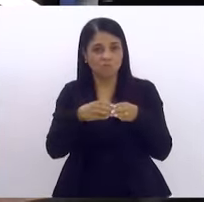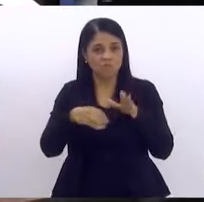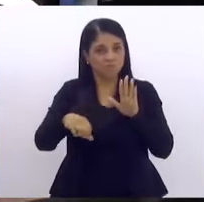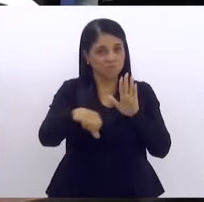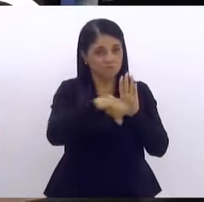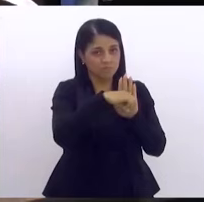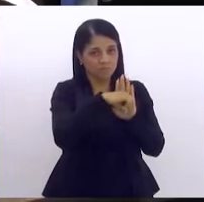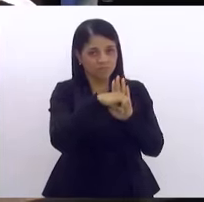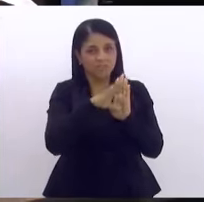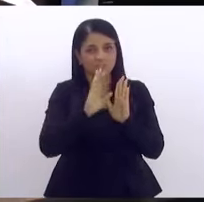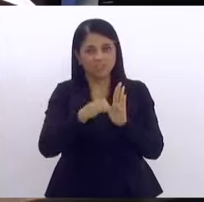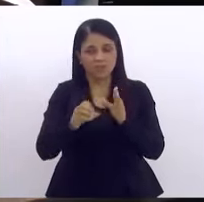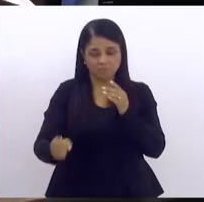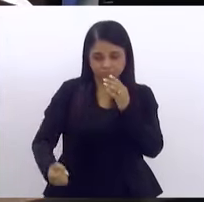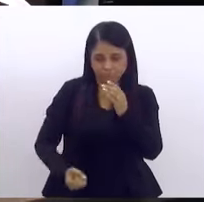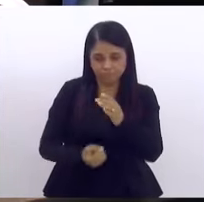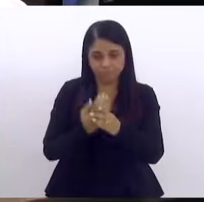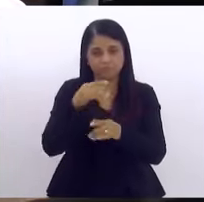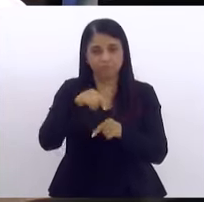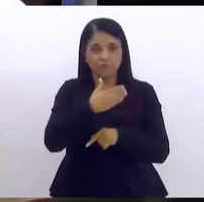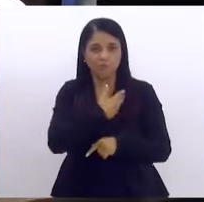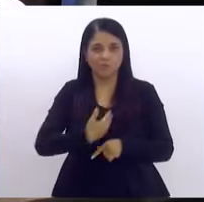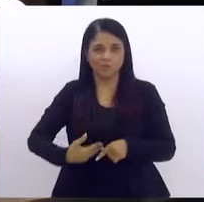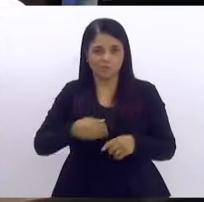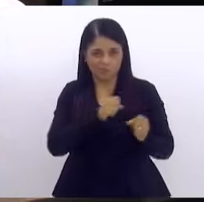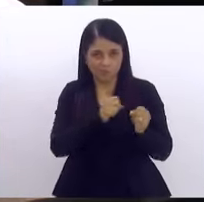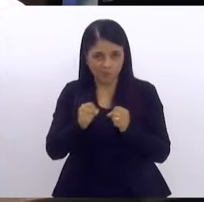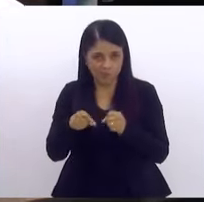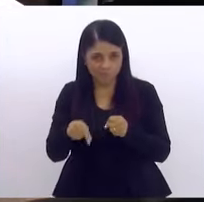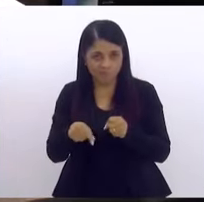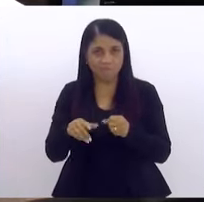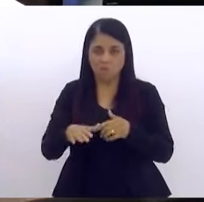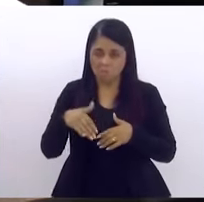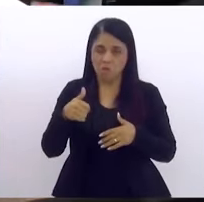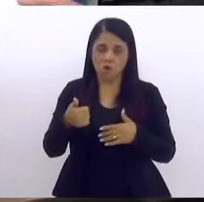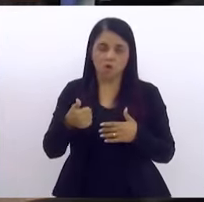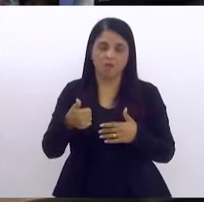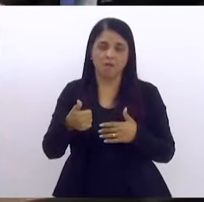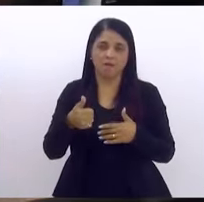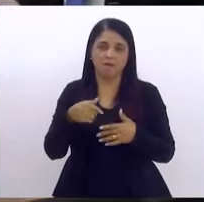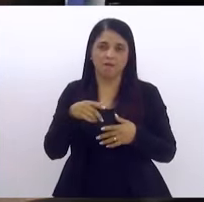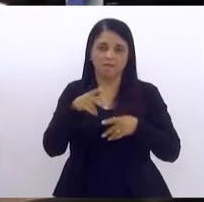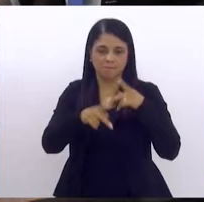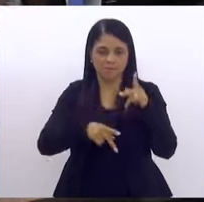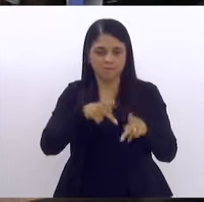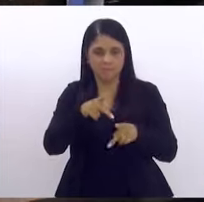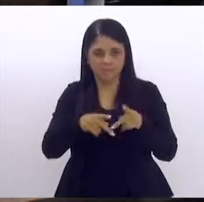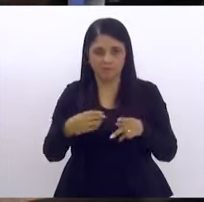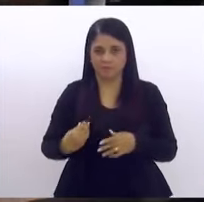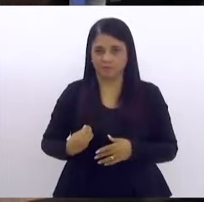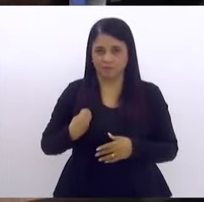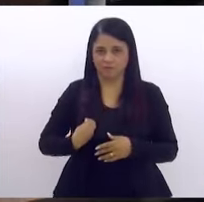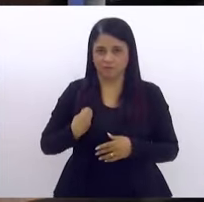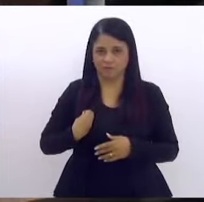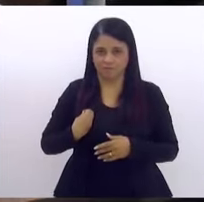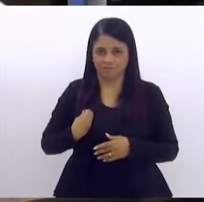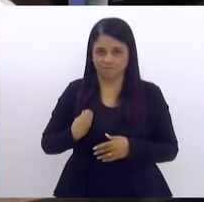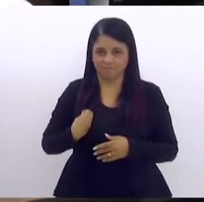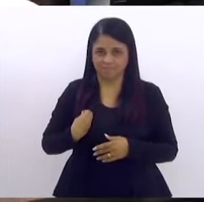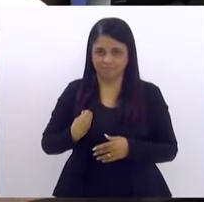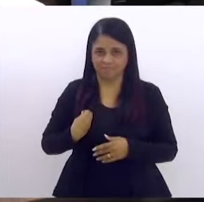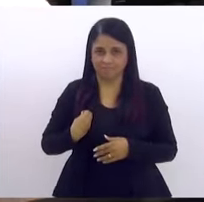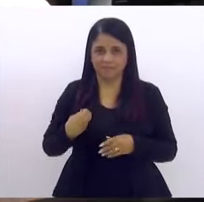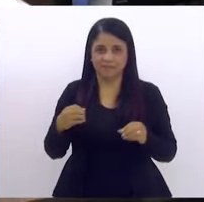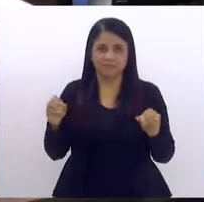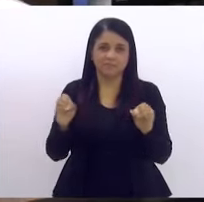décadas no poder público, nós vamos melhorar em muito a vida do cidadão na ponta, sem precisar